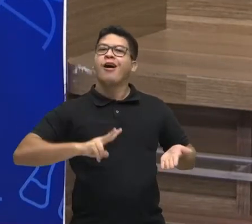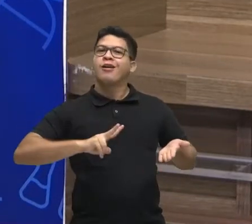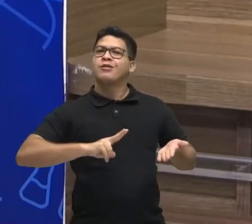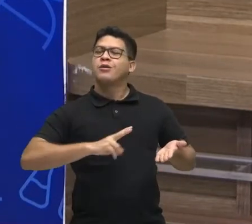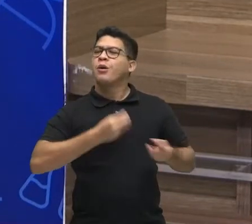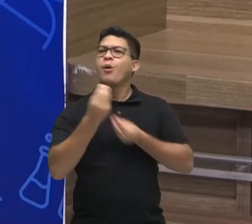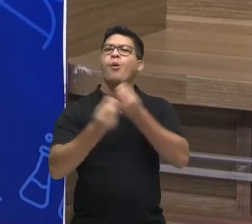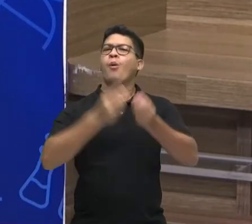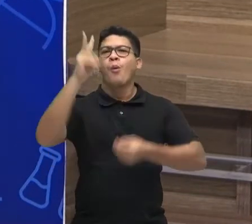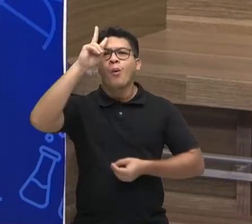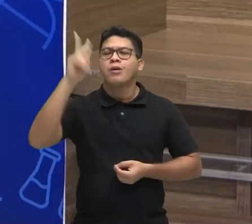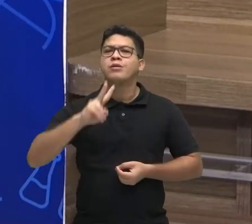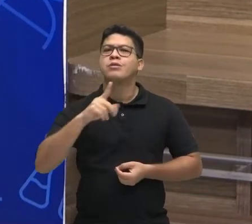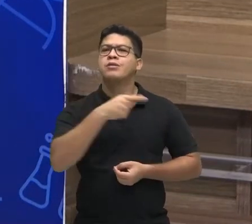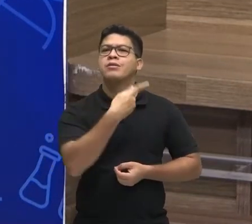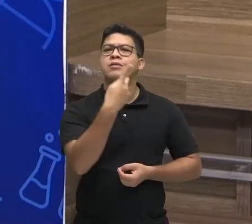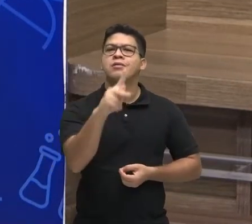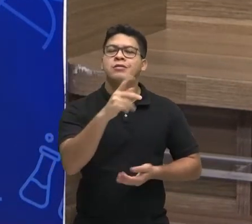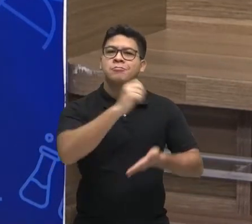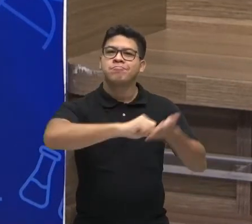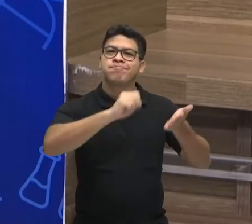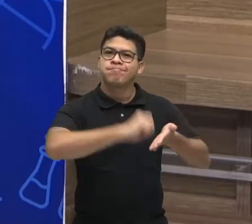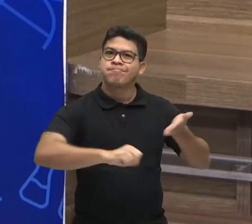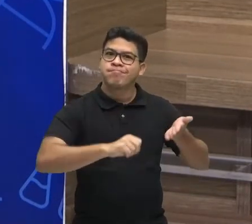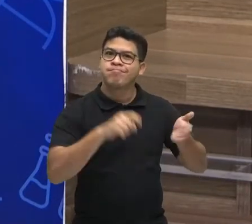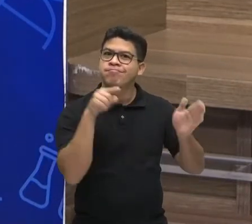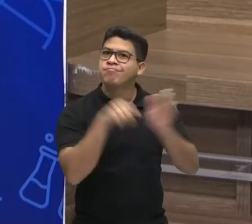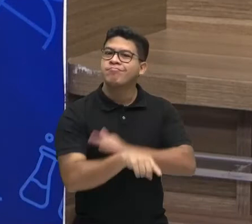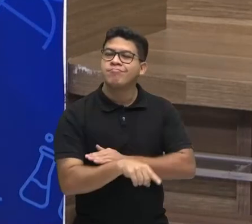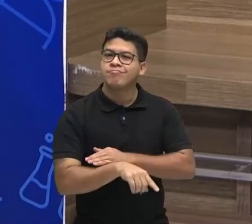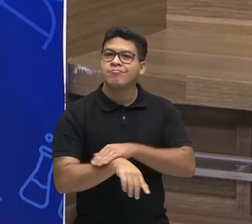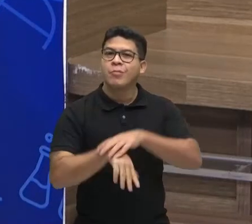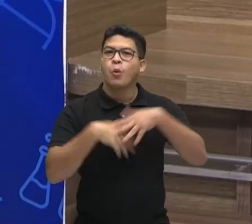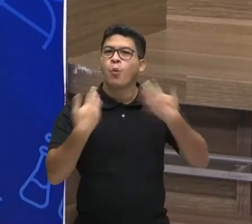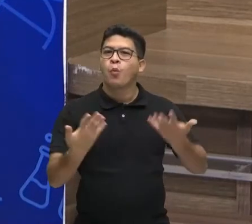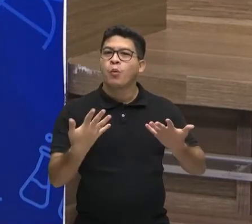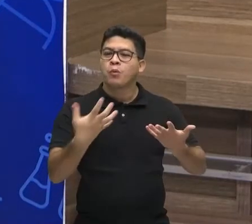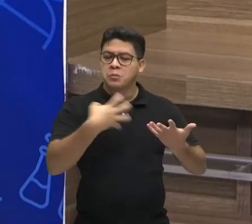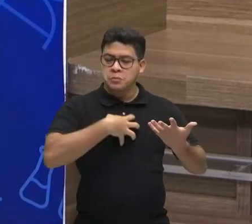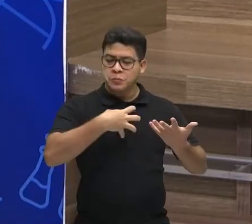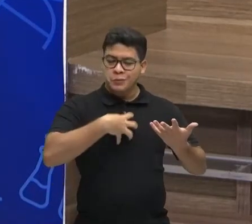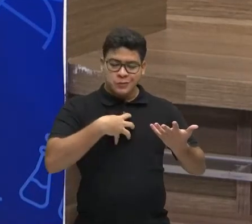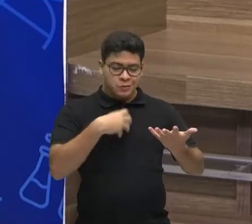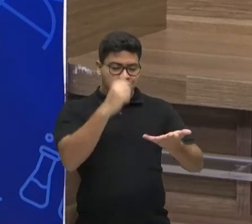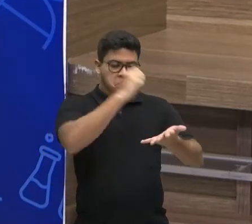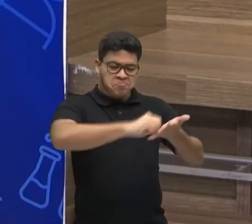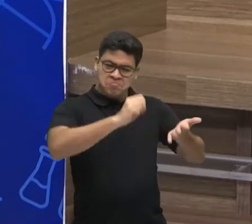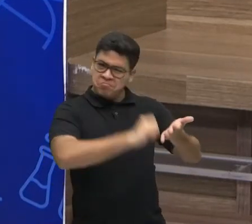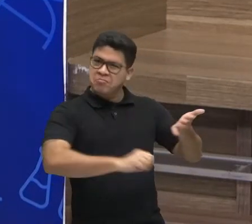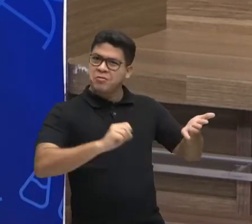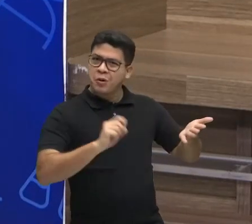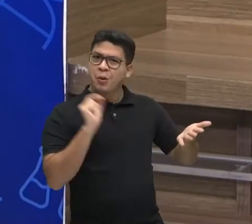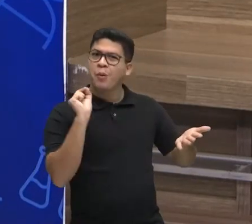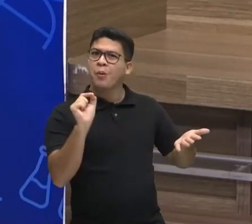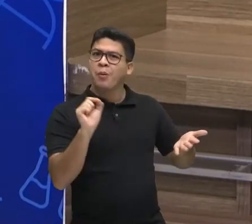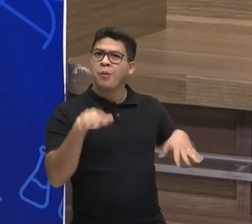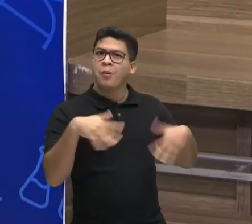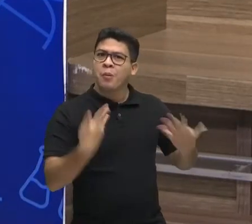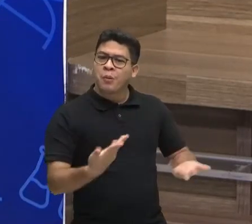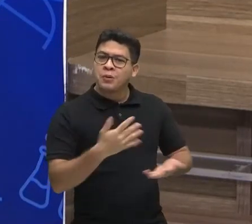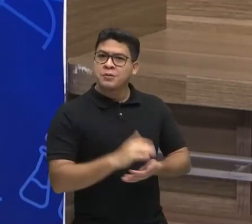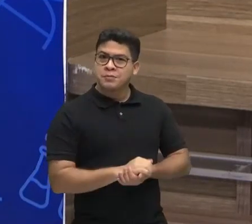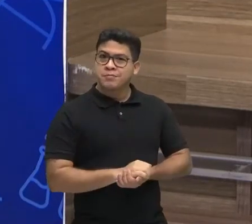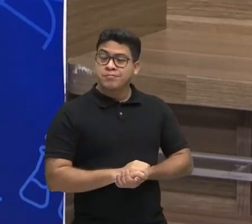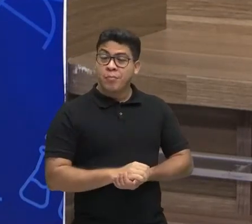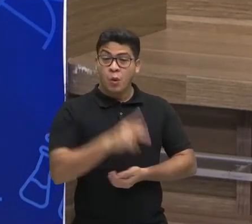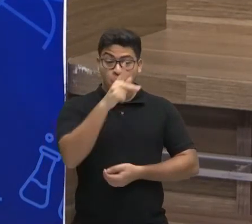de você? Né? Aí fica a pergunta, que história você quer escrever de você? Professor, estudante,